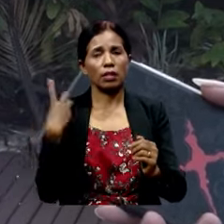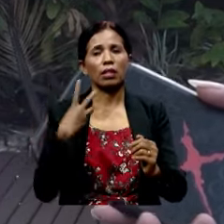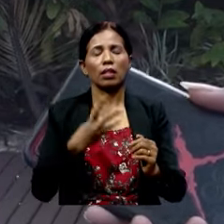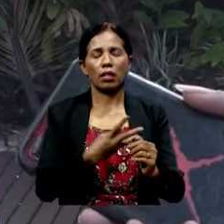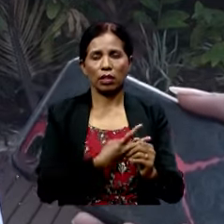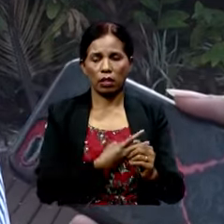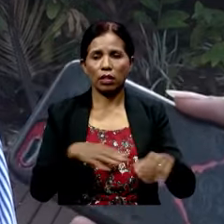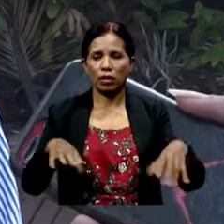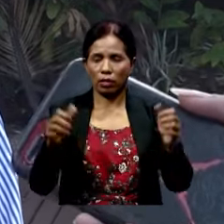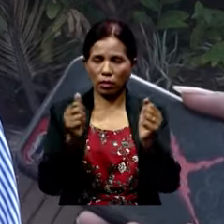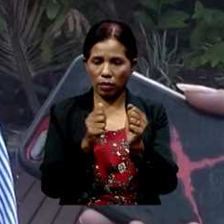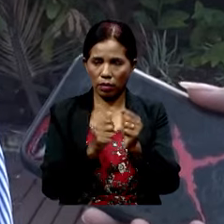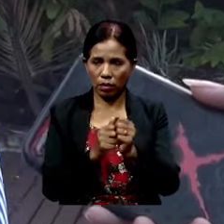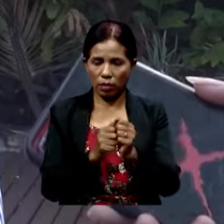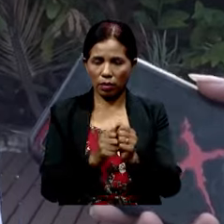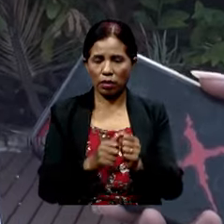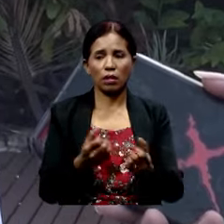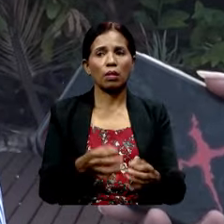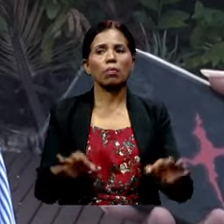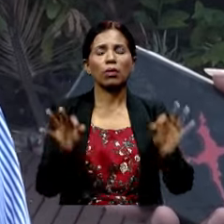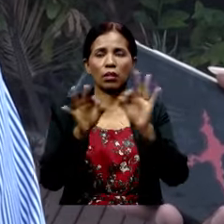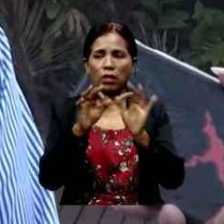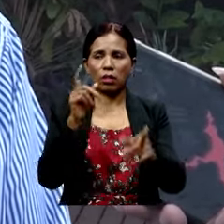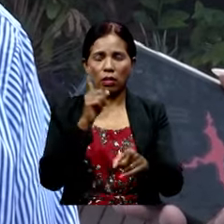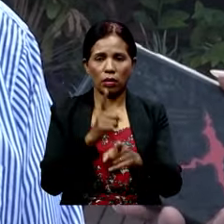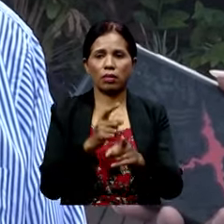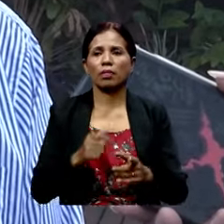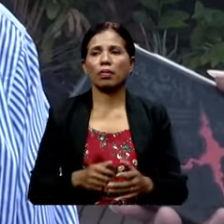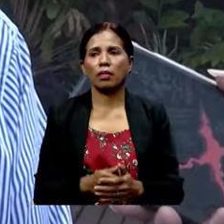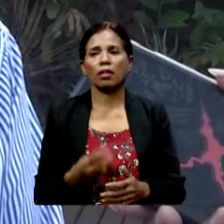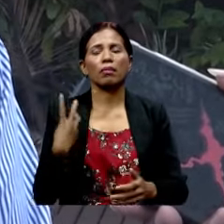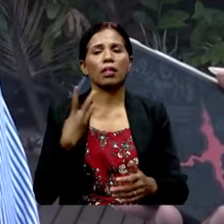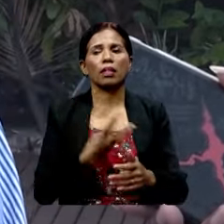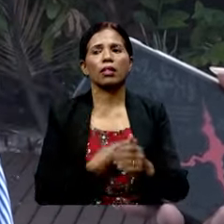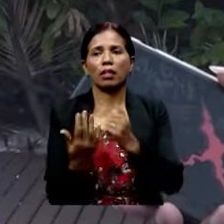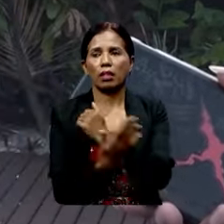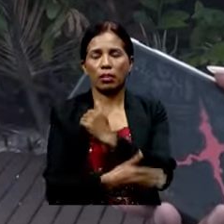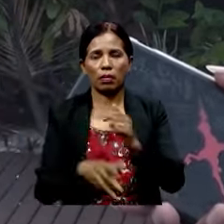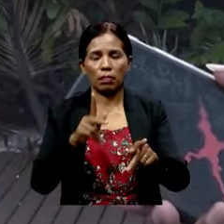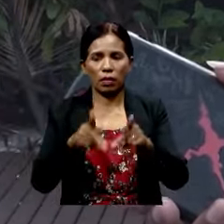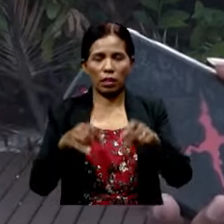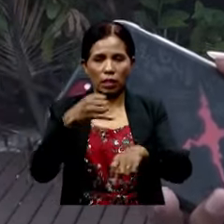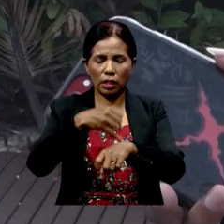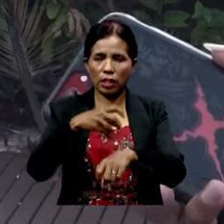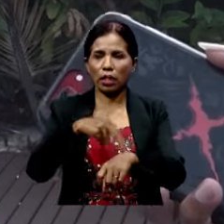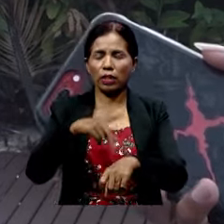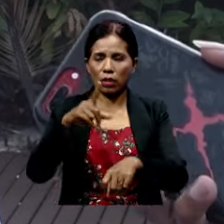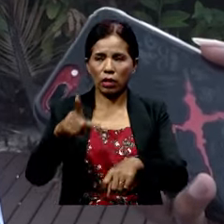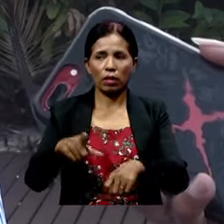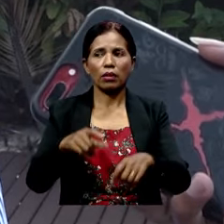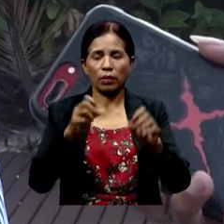a evento em Samoa, né? Importante para vocês, vai ter na nação, na comunidade internacional,